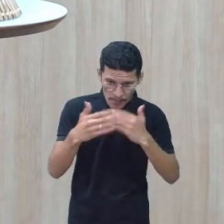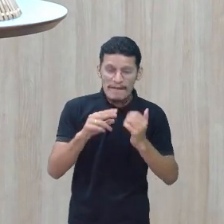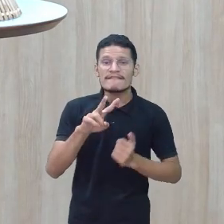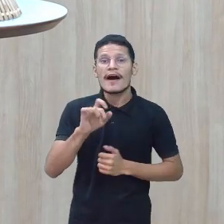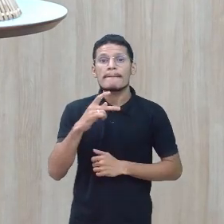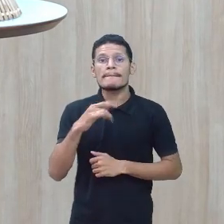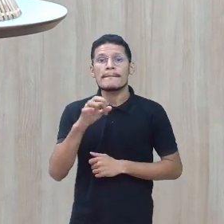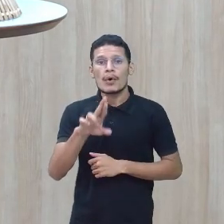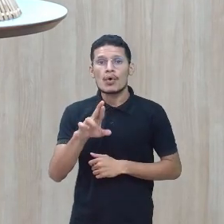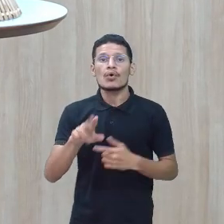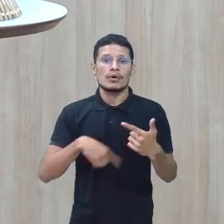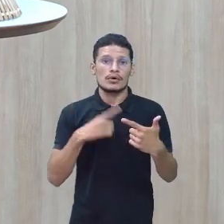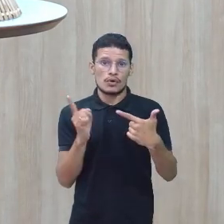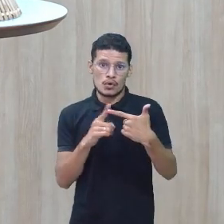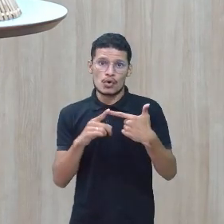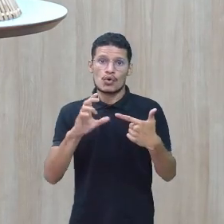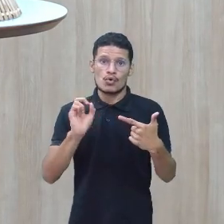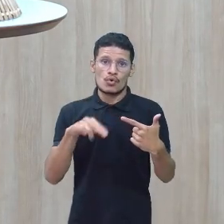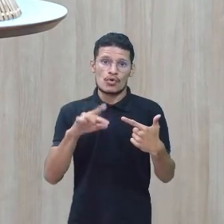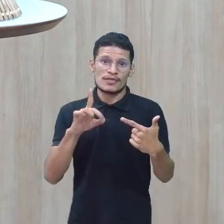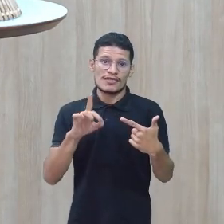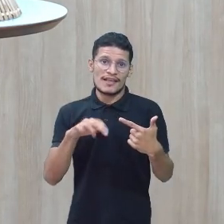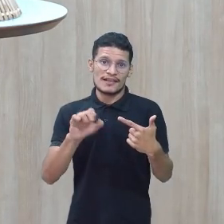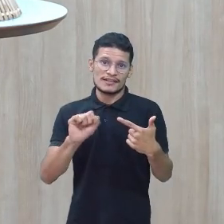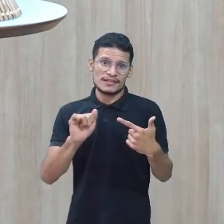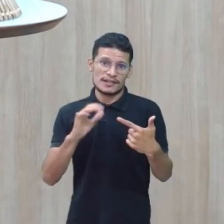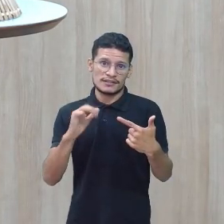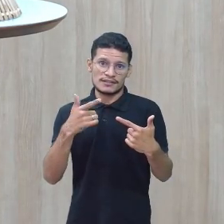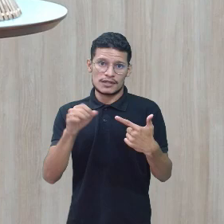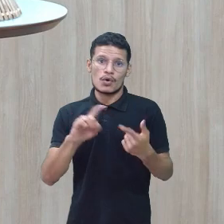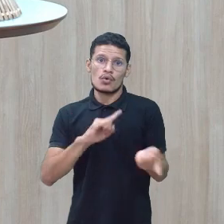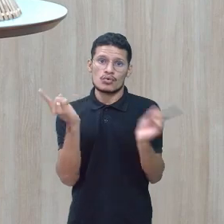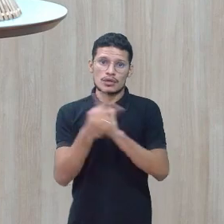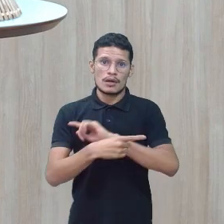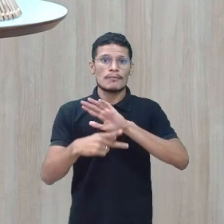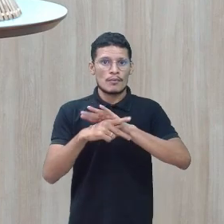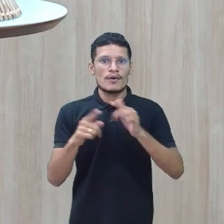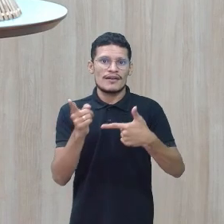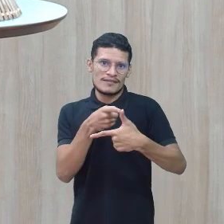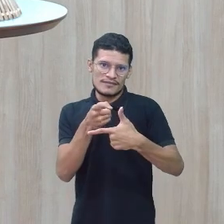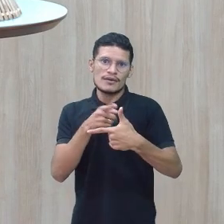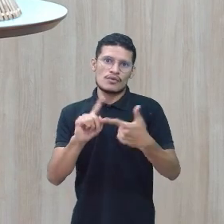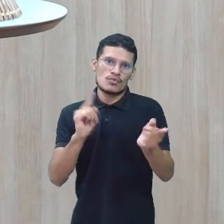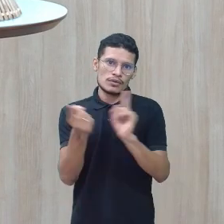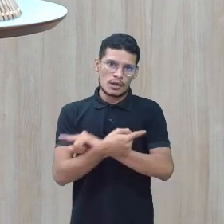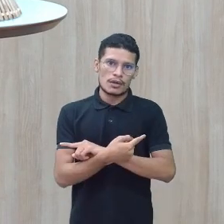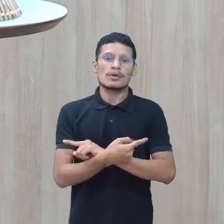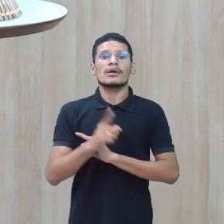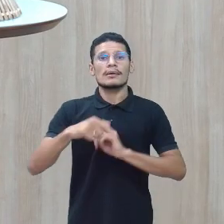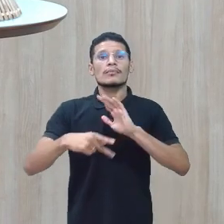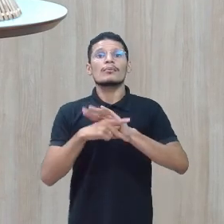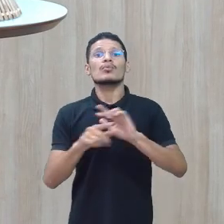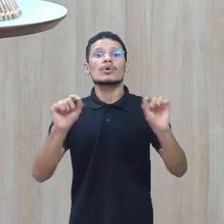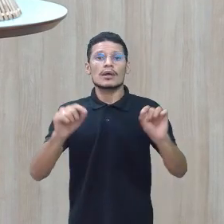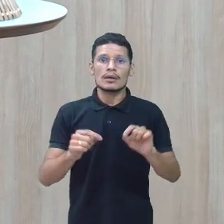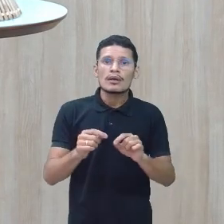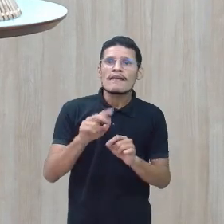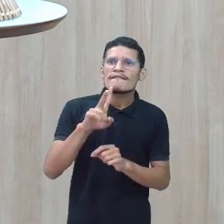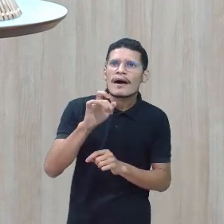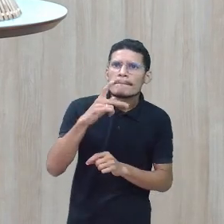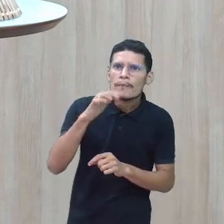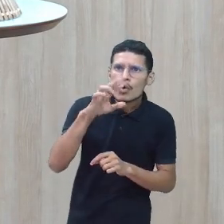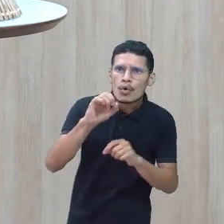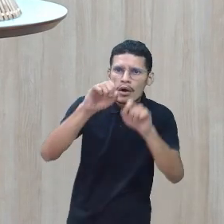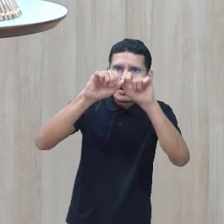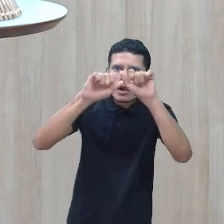vapor. A condensação, que é o contrário da evaporação, é a passagem do vapor para o líquido.